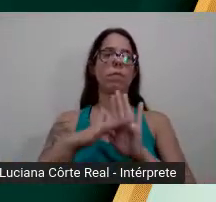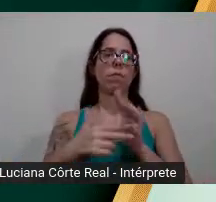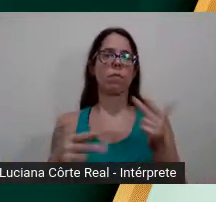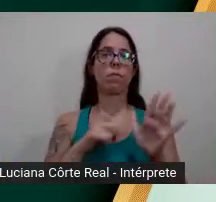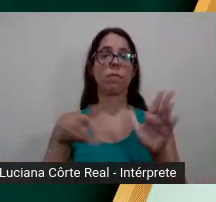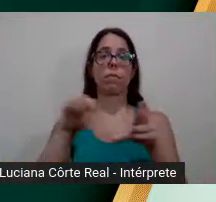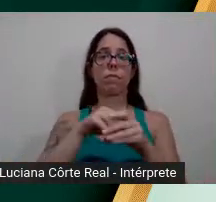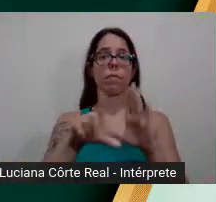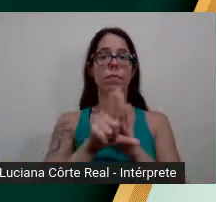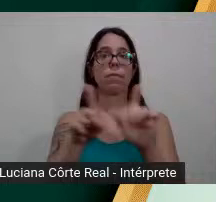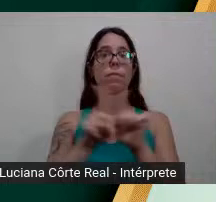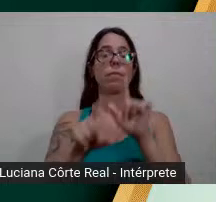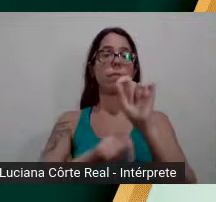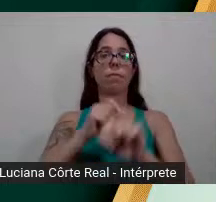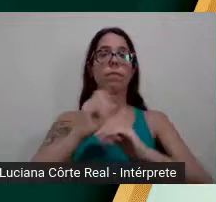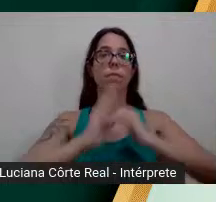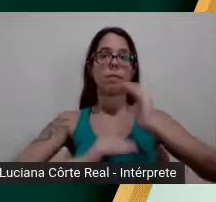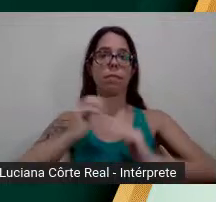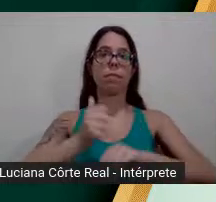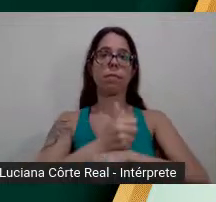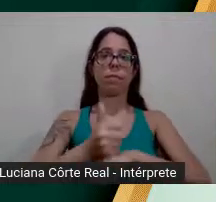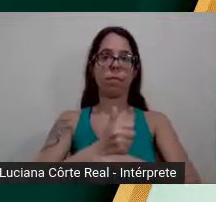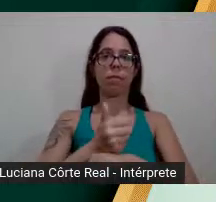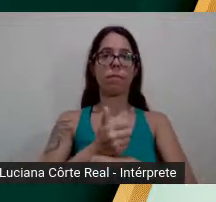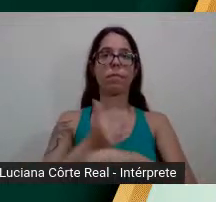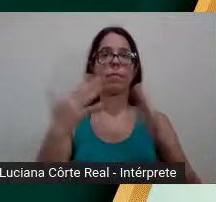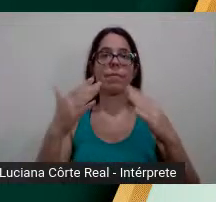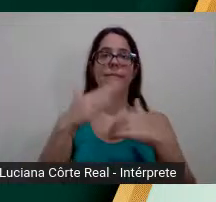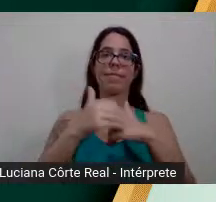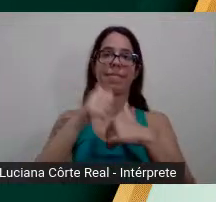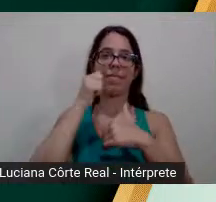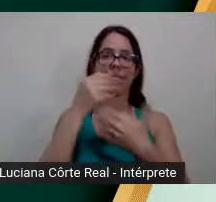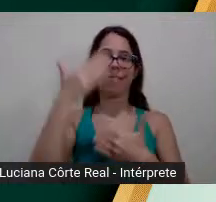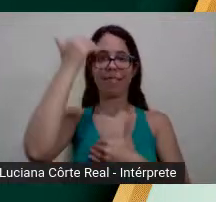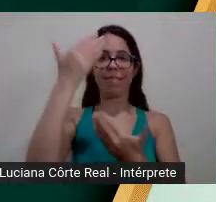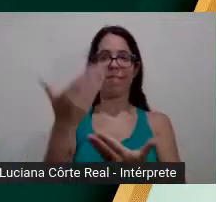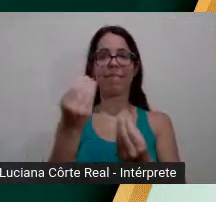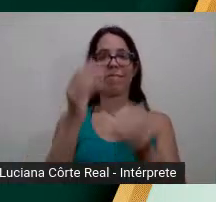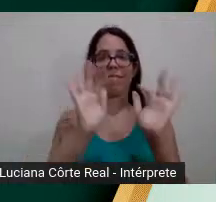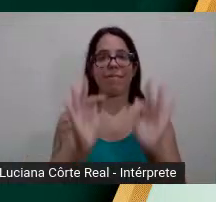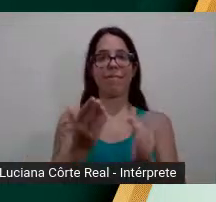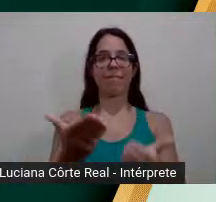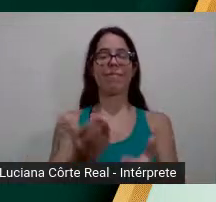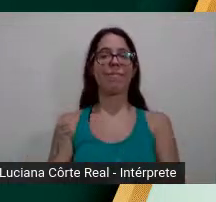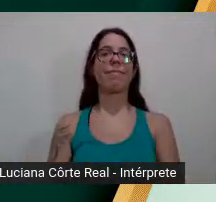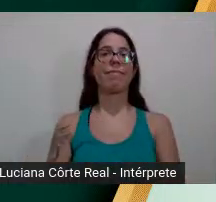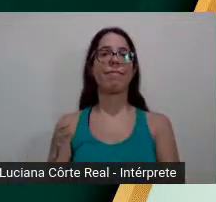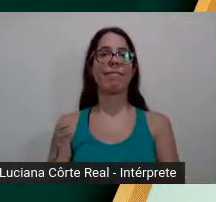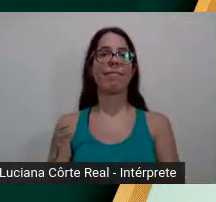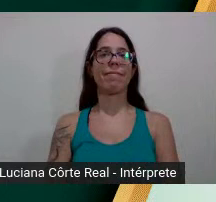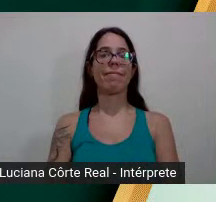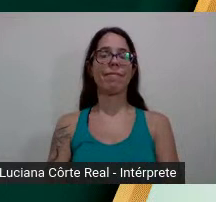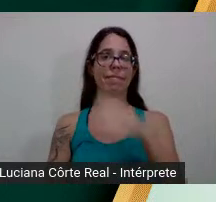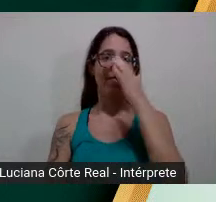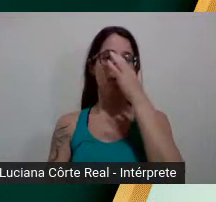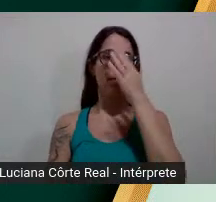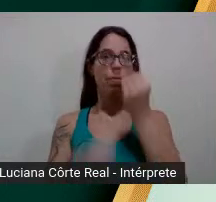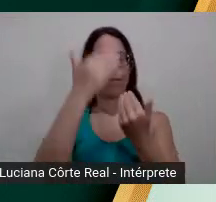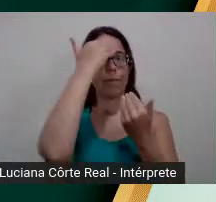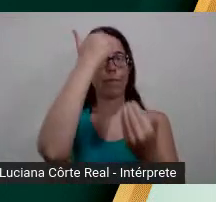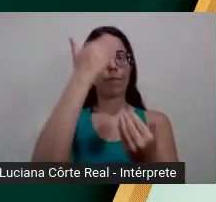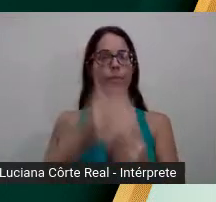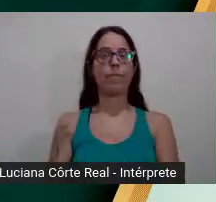para o exercício de sua profissão. Parabéns, querida. Sucesso, muitas felicidades. Muito